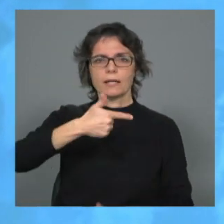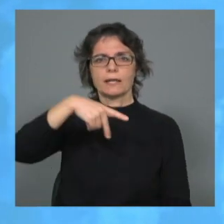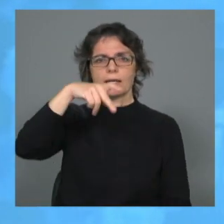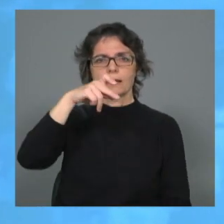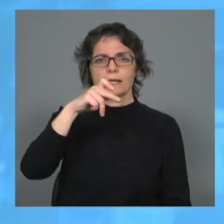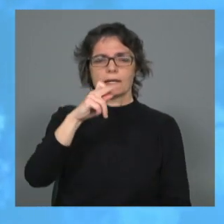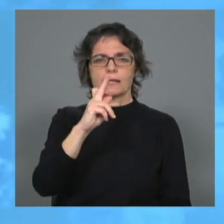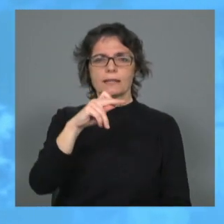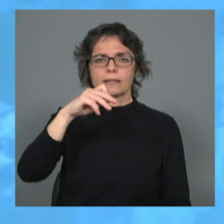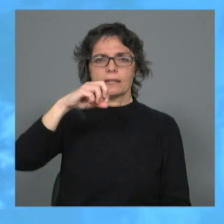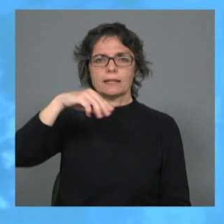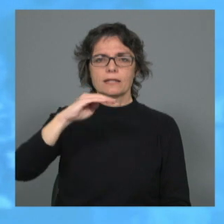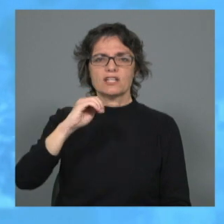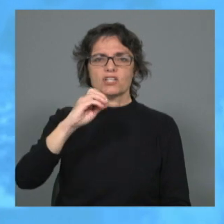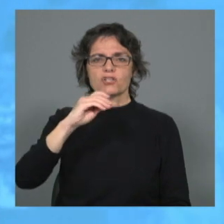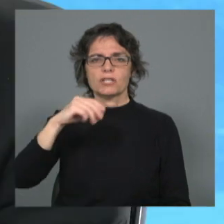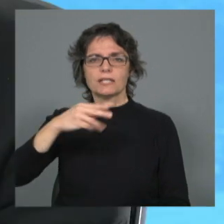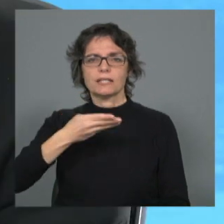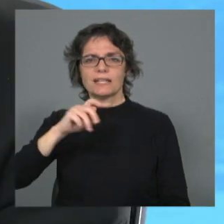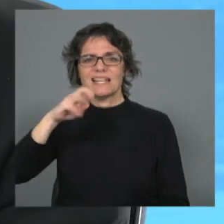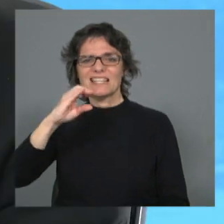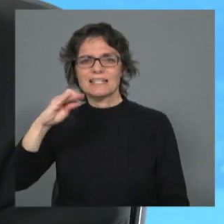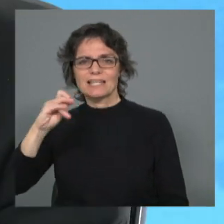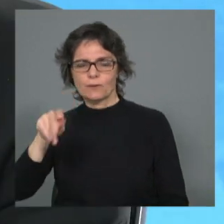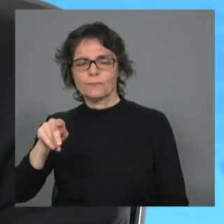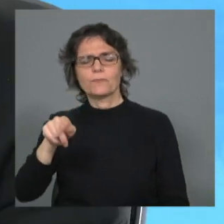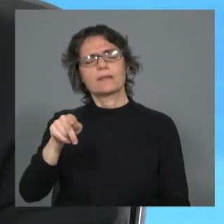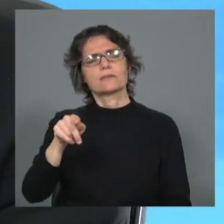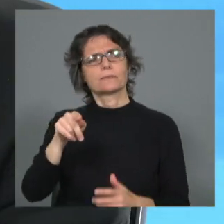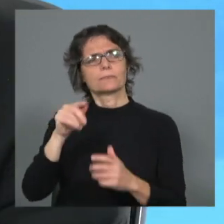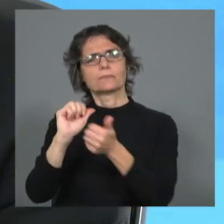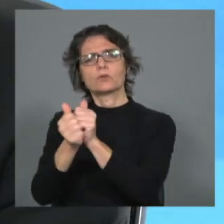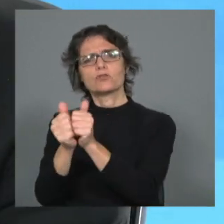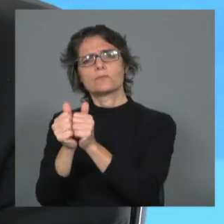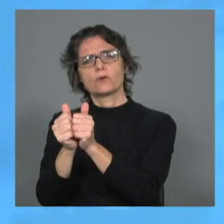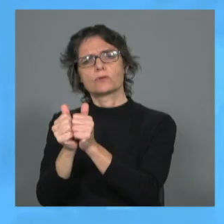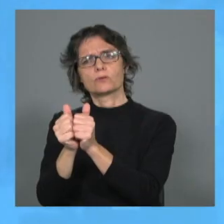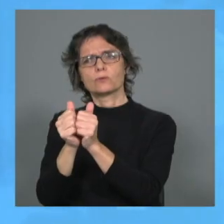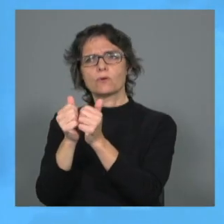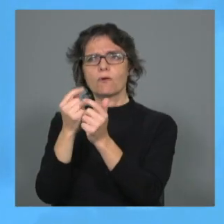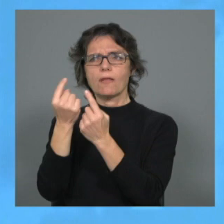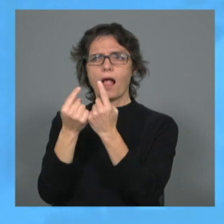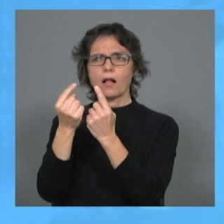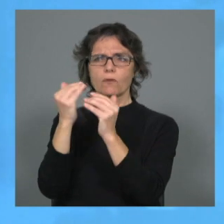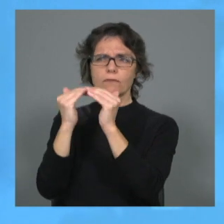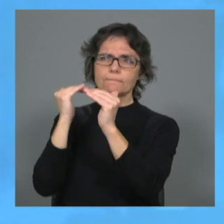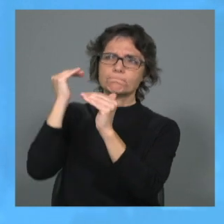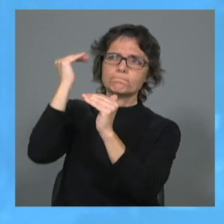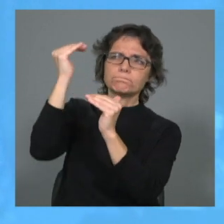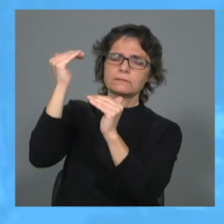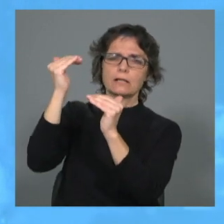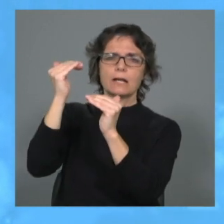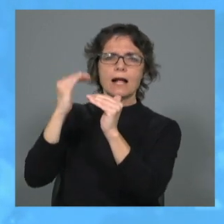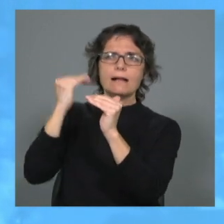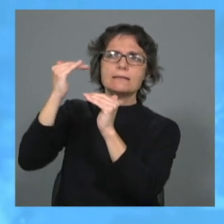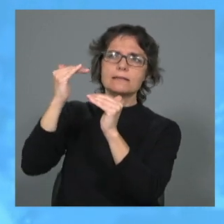como facilitador também desta noção do transcendente, não é?